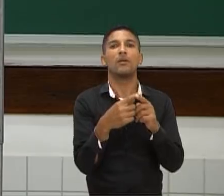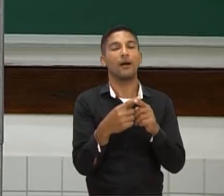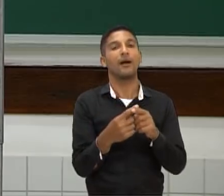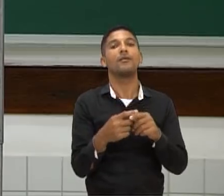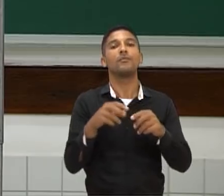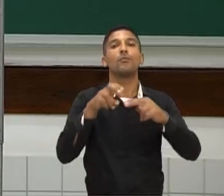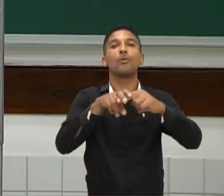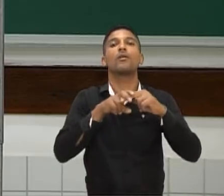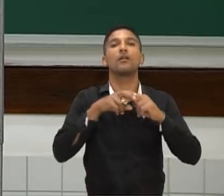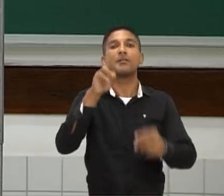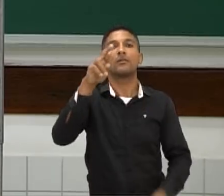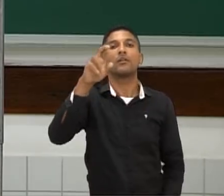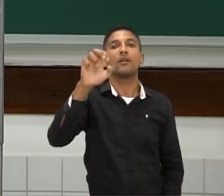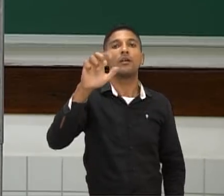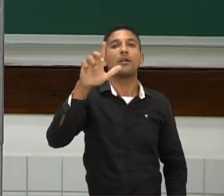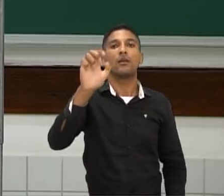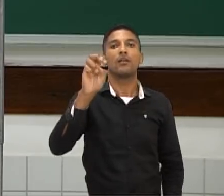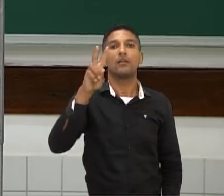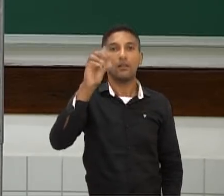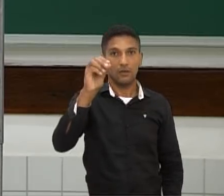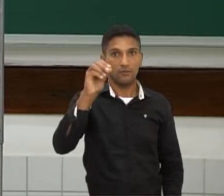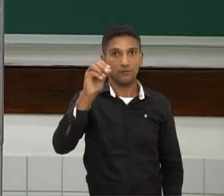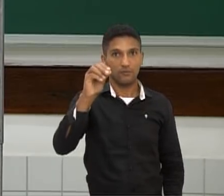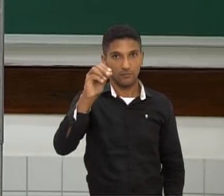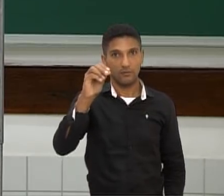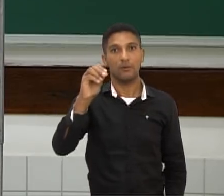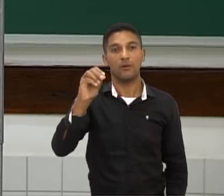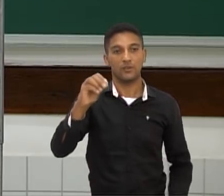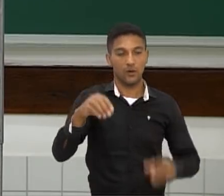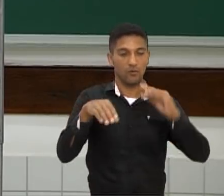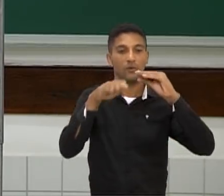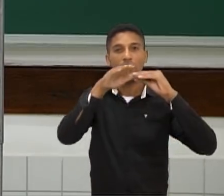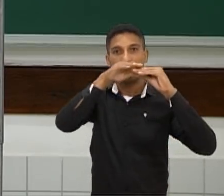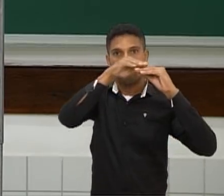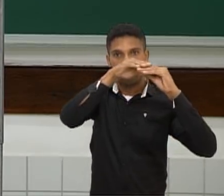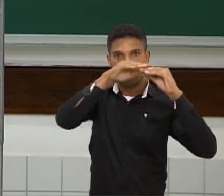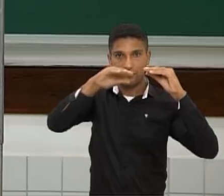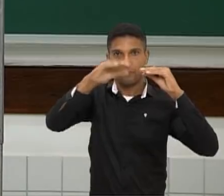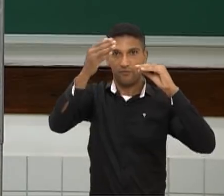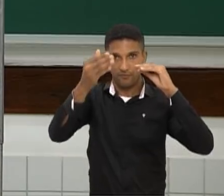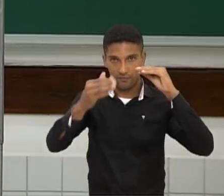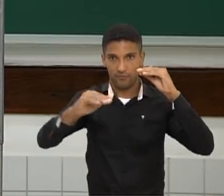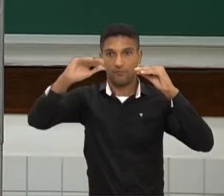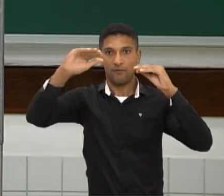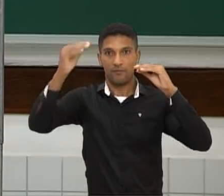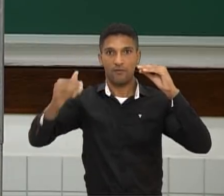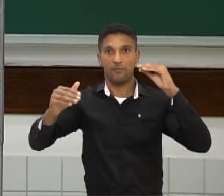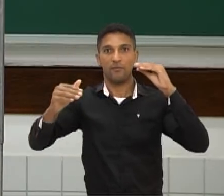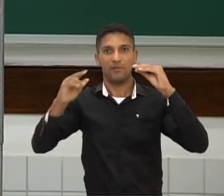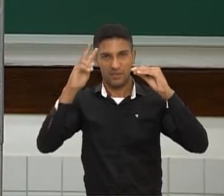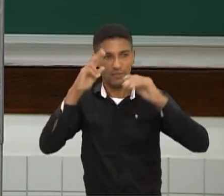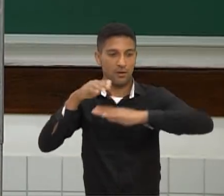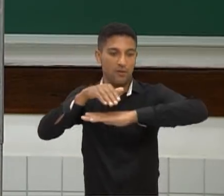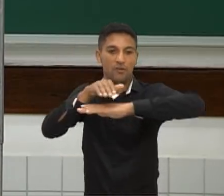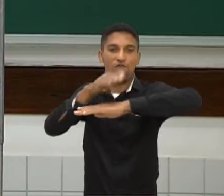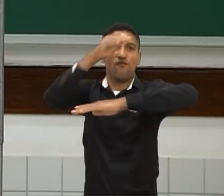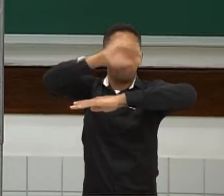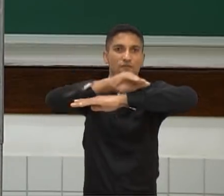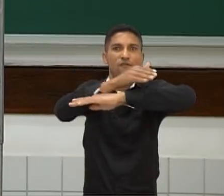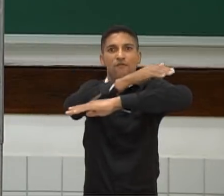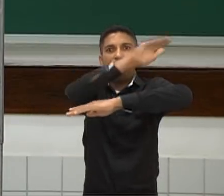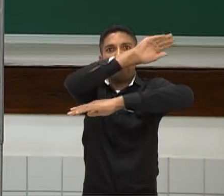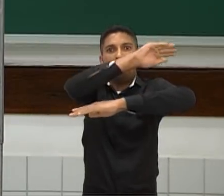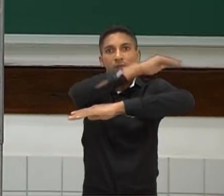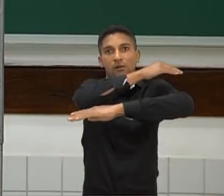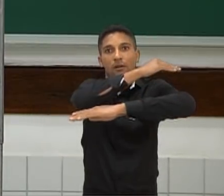Frisei várias vezes para vocês que o relevo, ele também é uma característica bem presente no